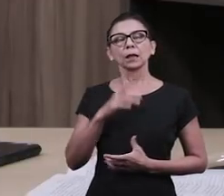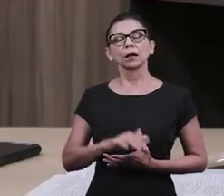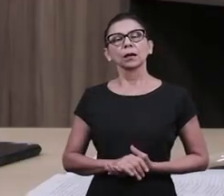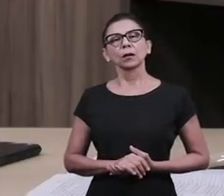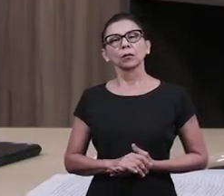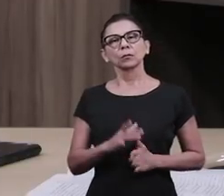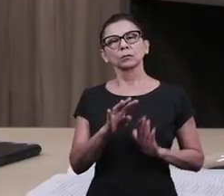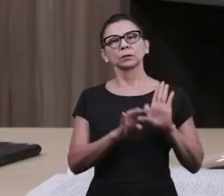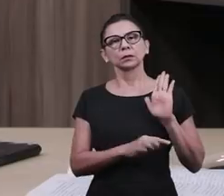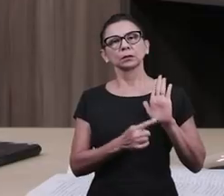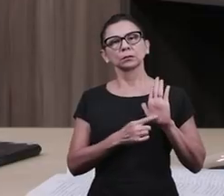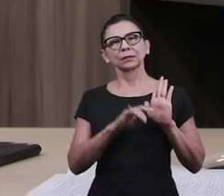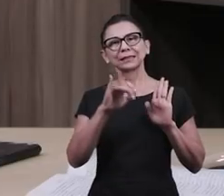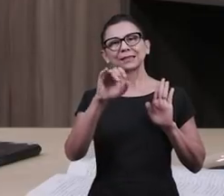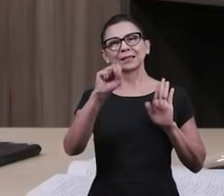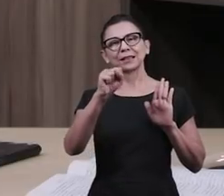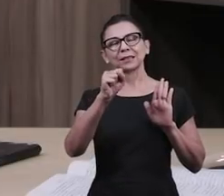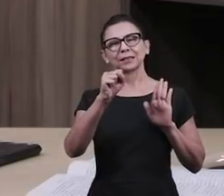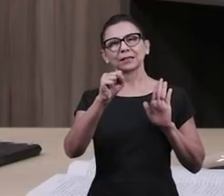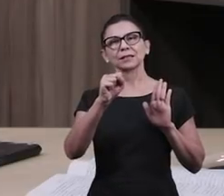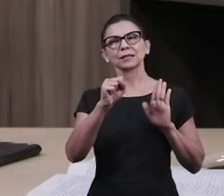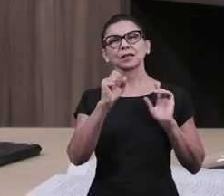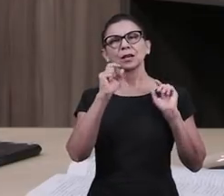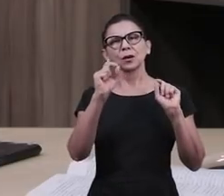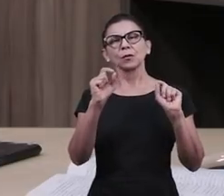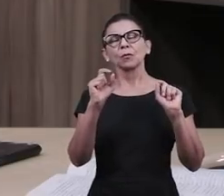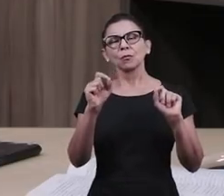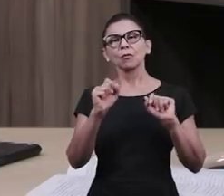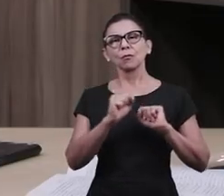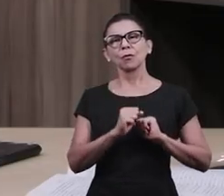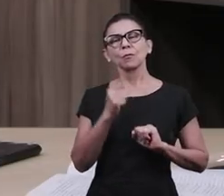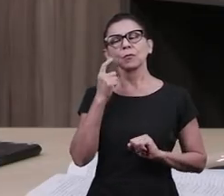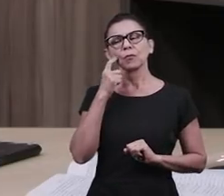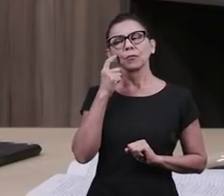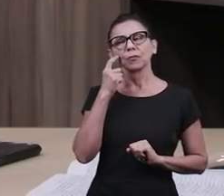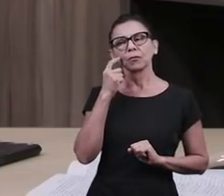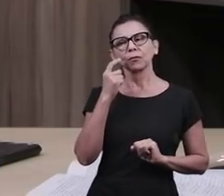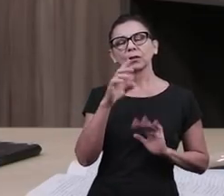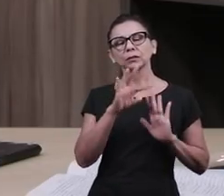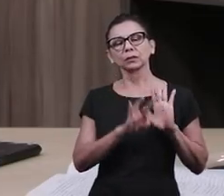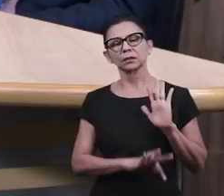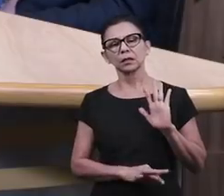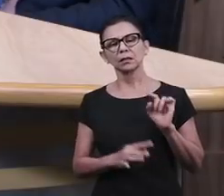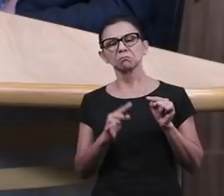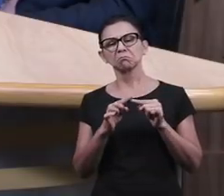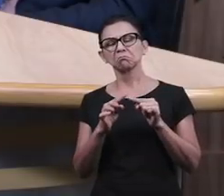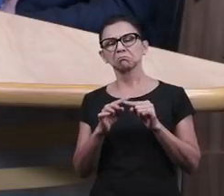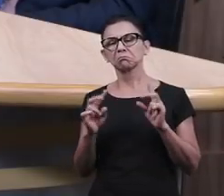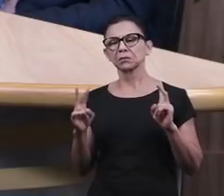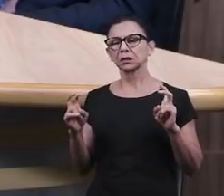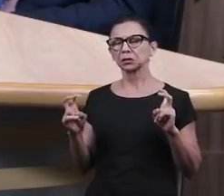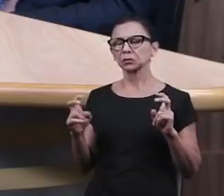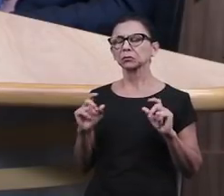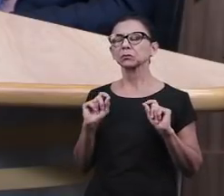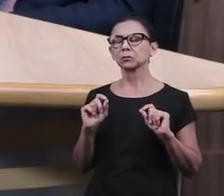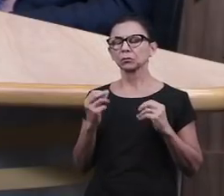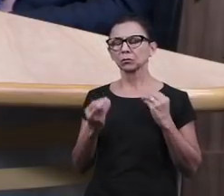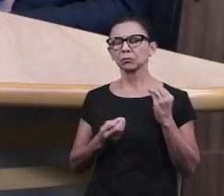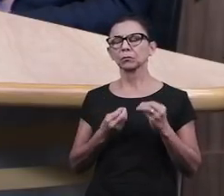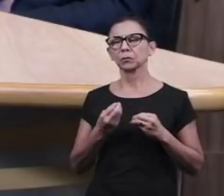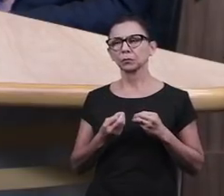como nós podemos, então, aplicar esse texto a este assunto e a essas afirmações que nós fizemos?